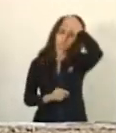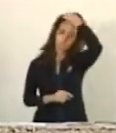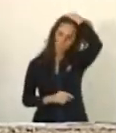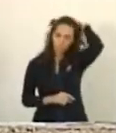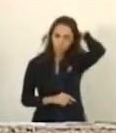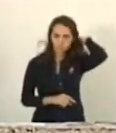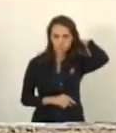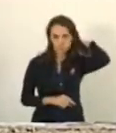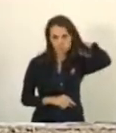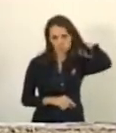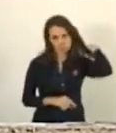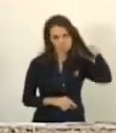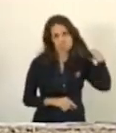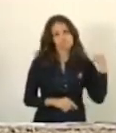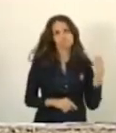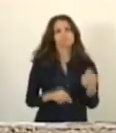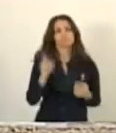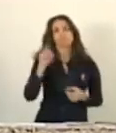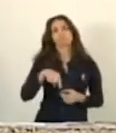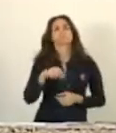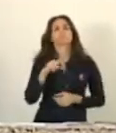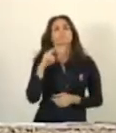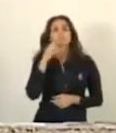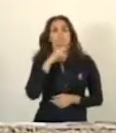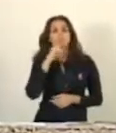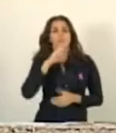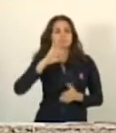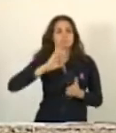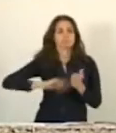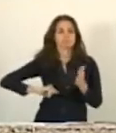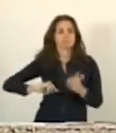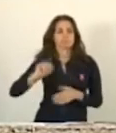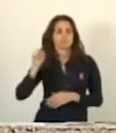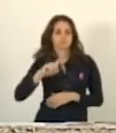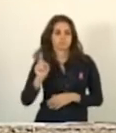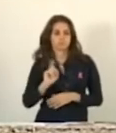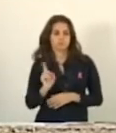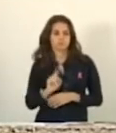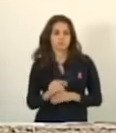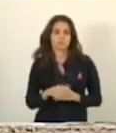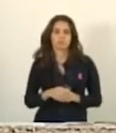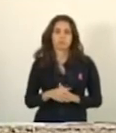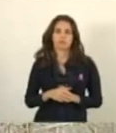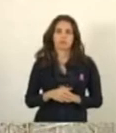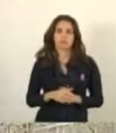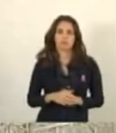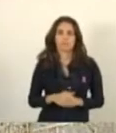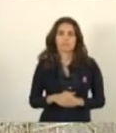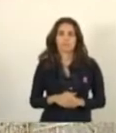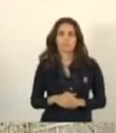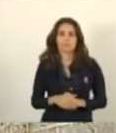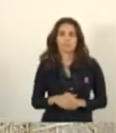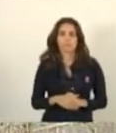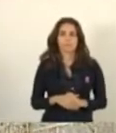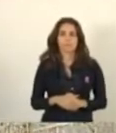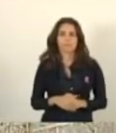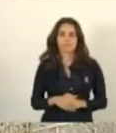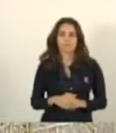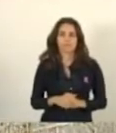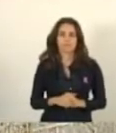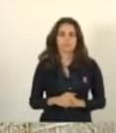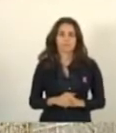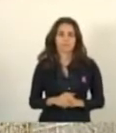pauta a urgência ou se... Eu sugiro que ele possa pedir uma diligência para juntada